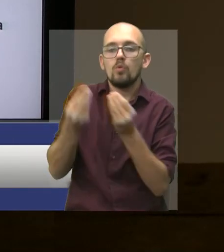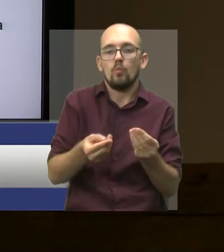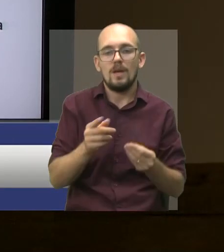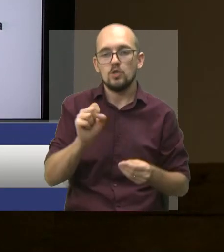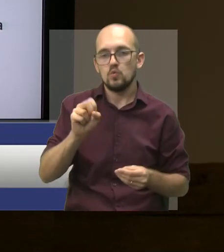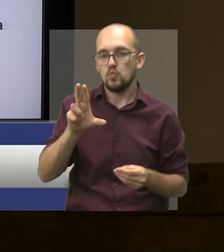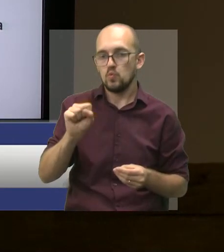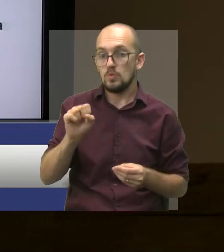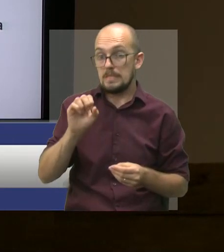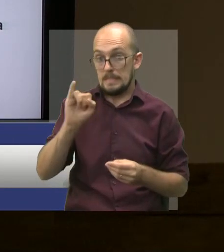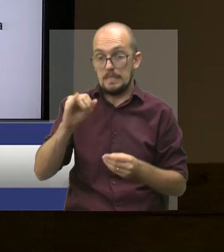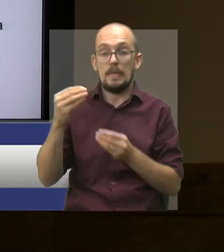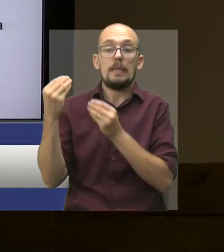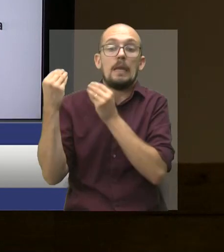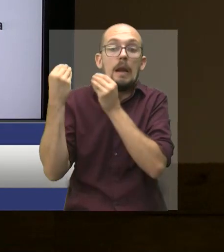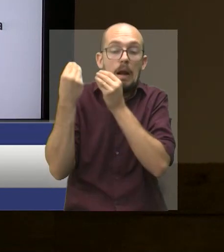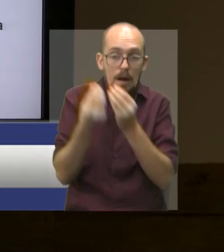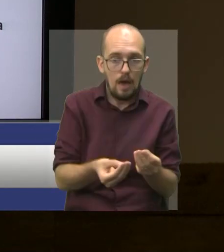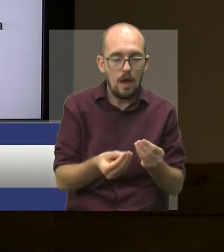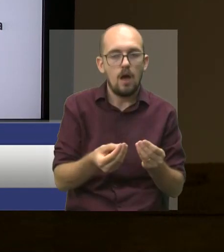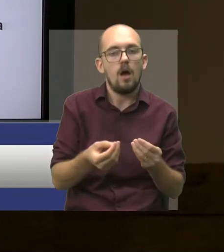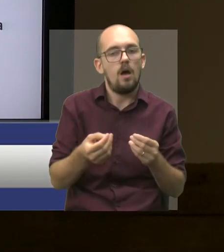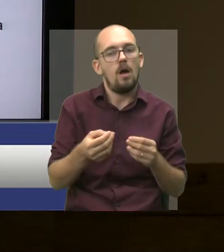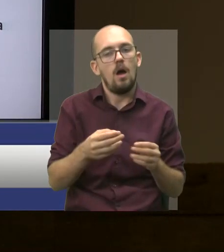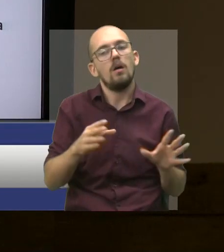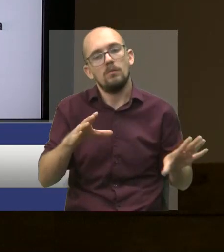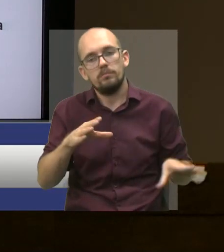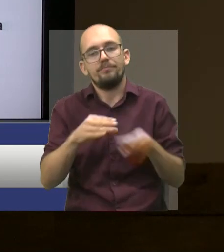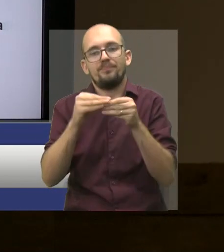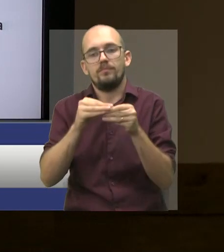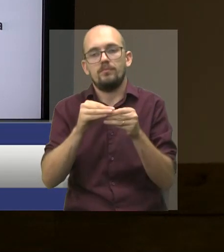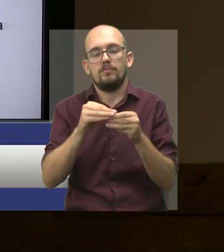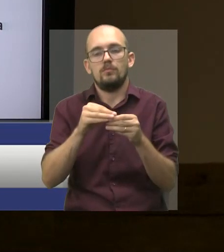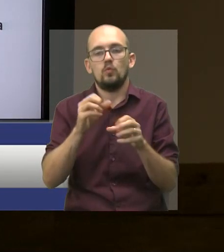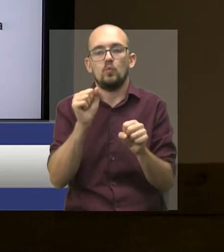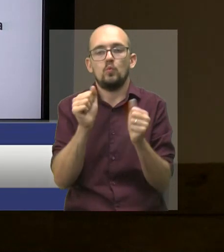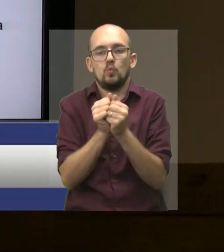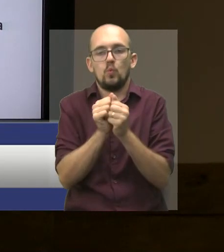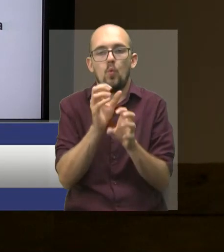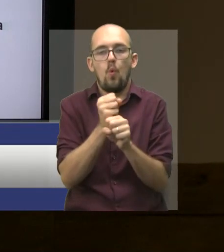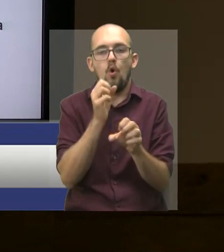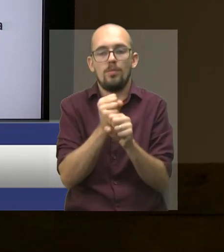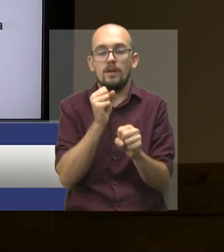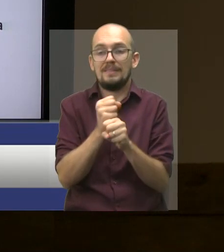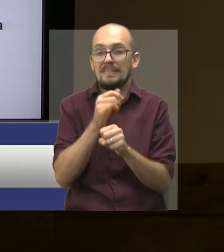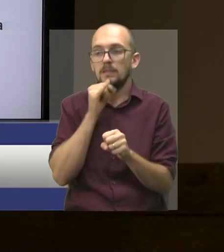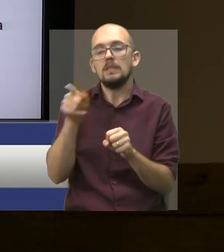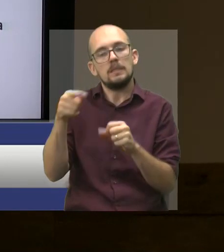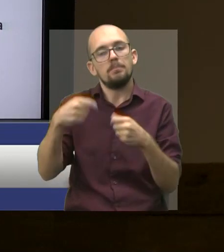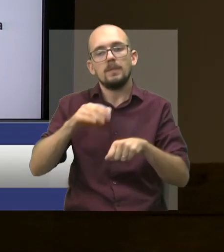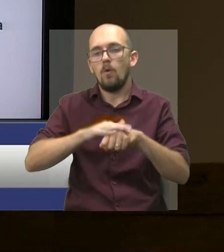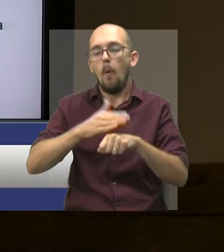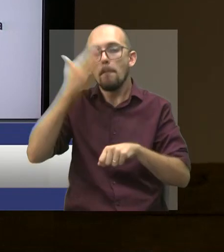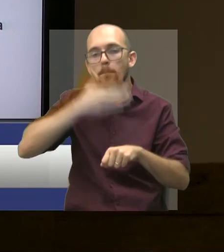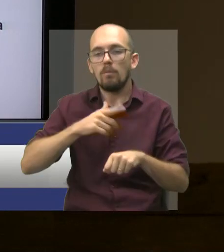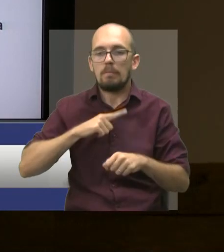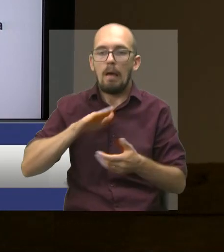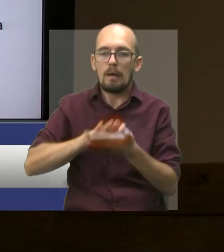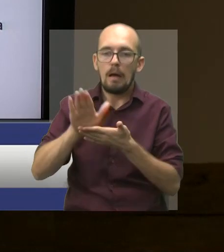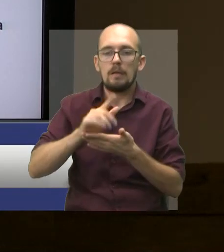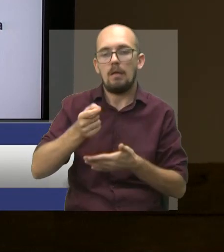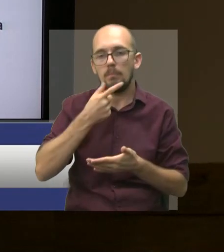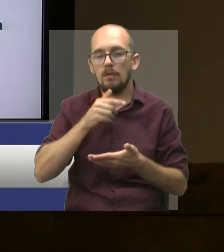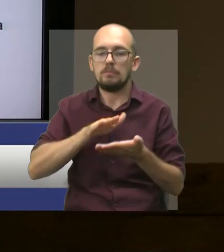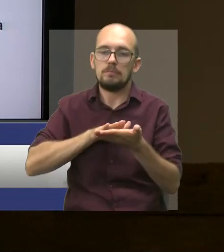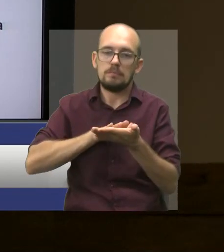de Saúde. Então, você tem que provar que está gastando com medicamentos, alimentação, fraldas e